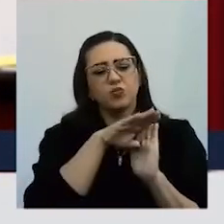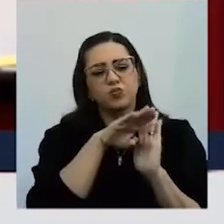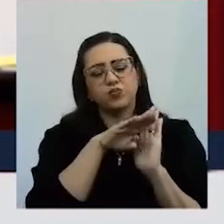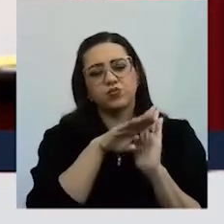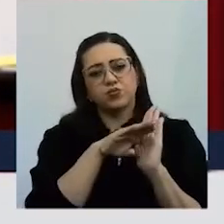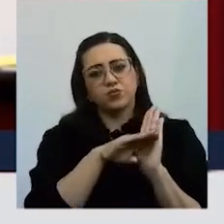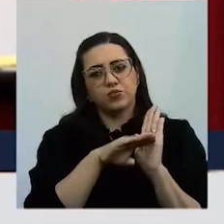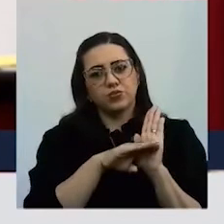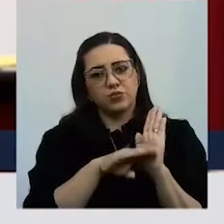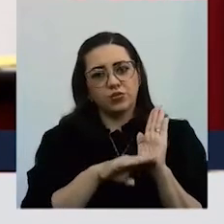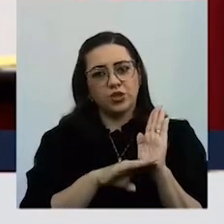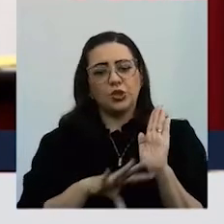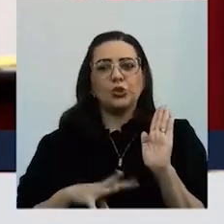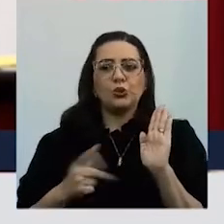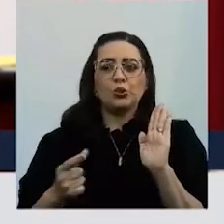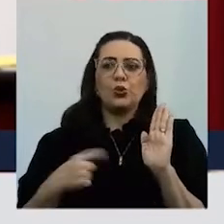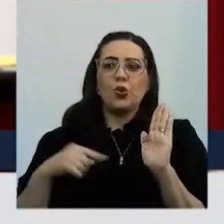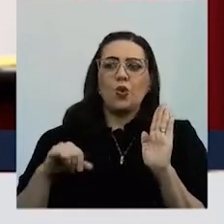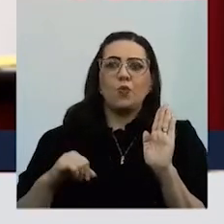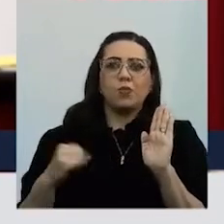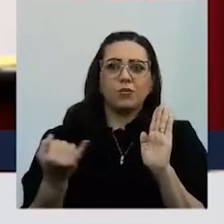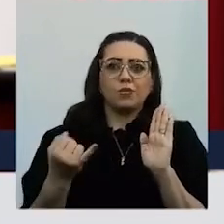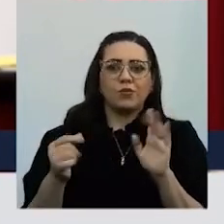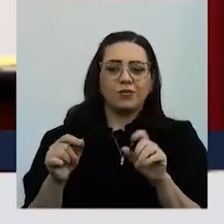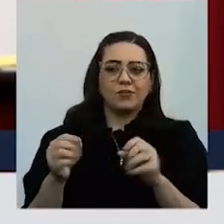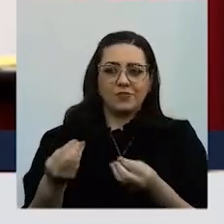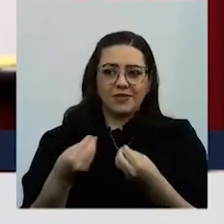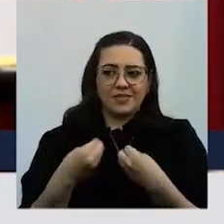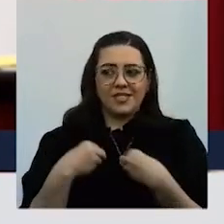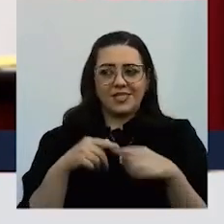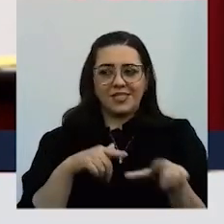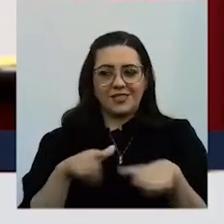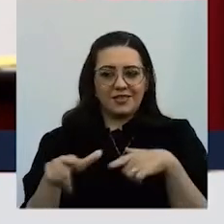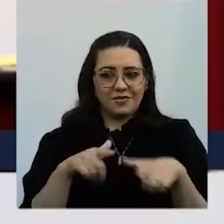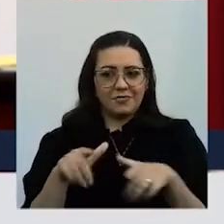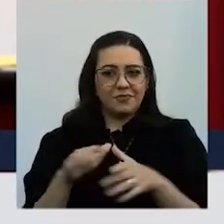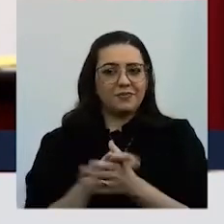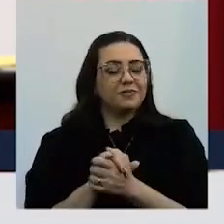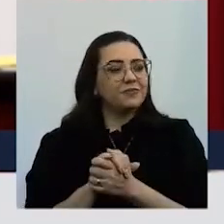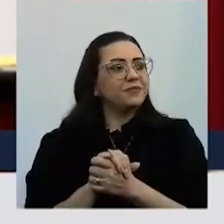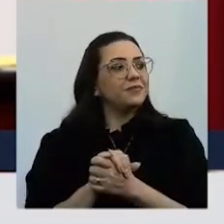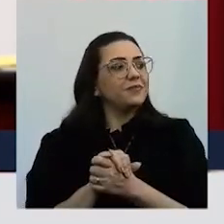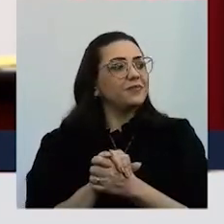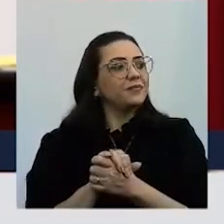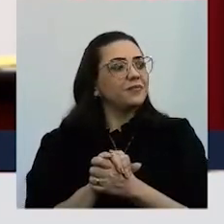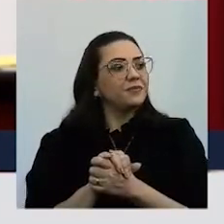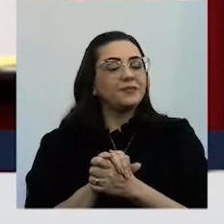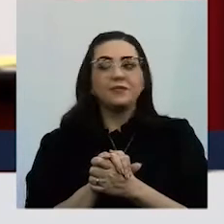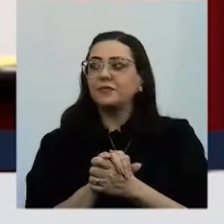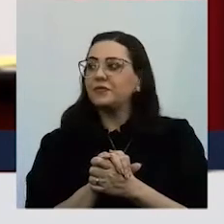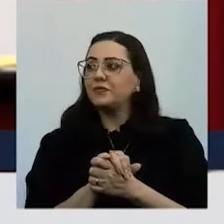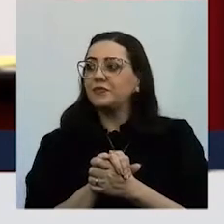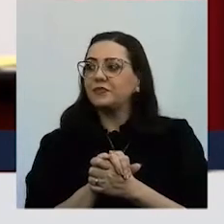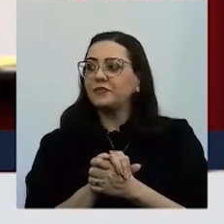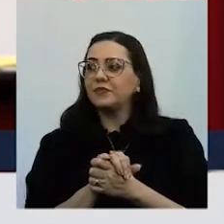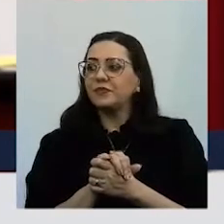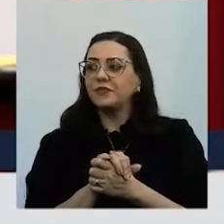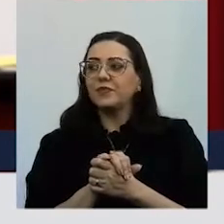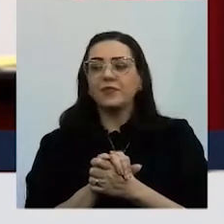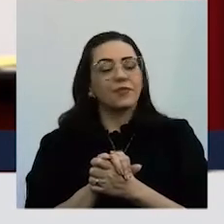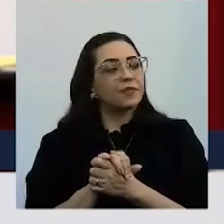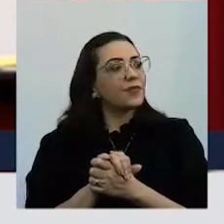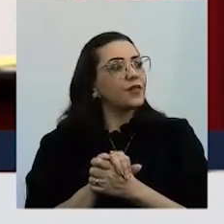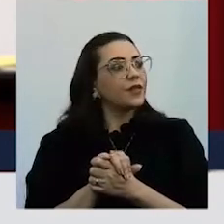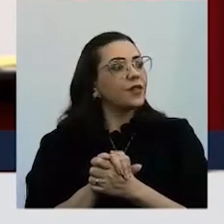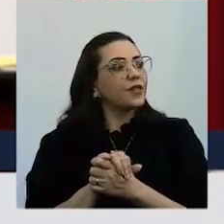de Votuporanga. Em sua fala, Nelson Goraibe agradeceu pela confiança das lideranças que confiaram a ele ações de